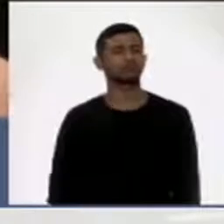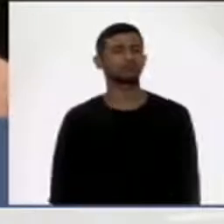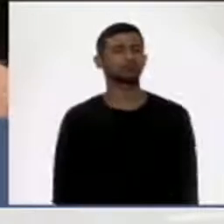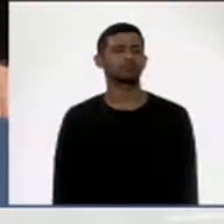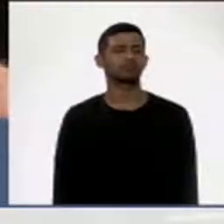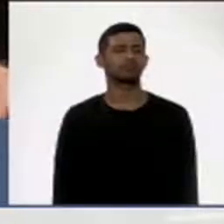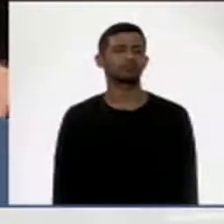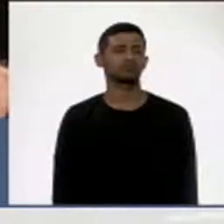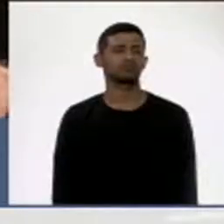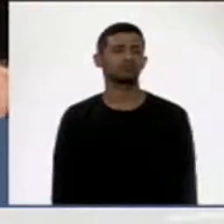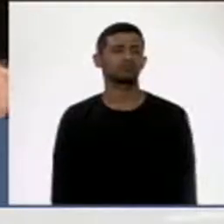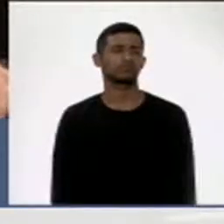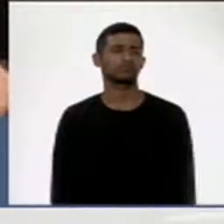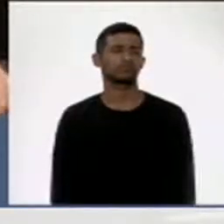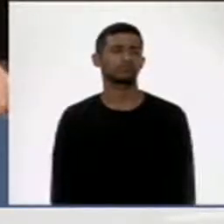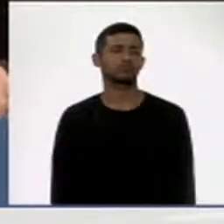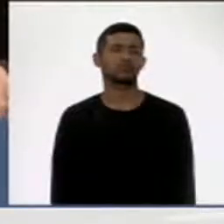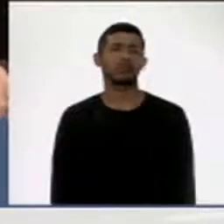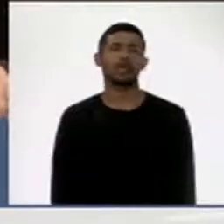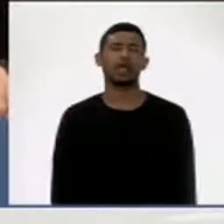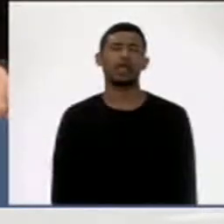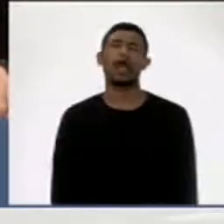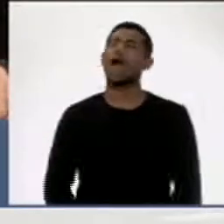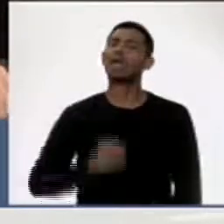Aí eu venho e me lembro,